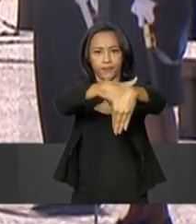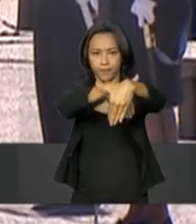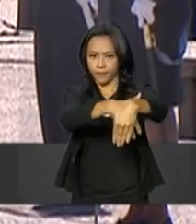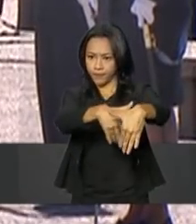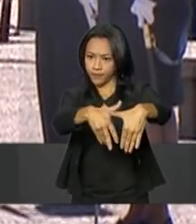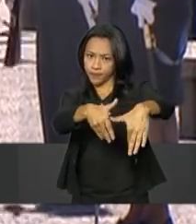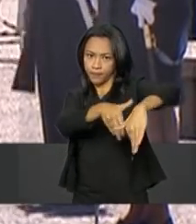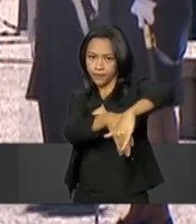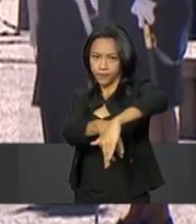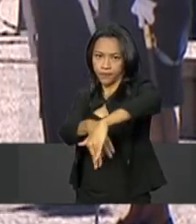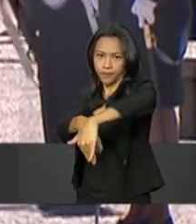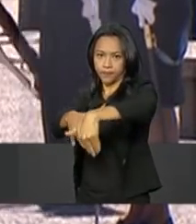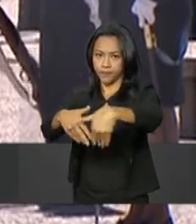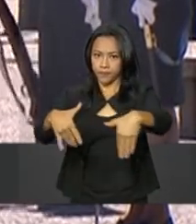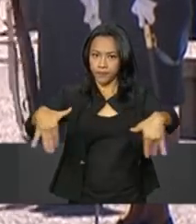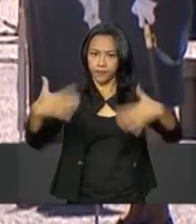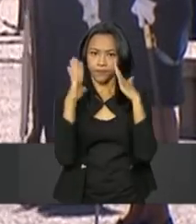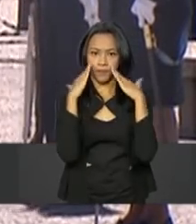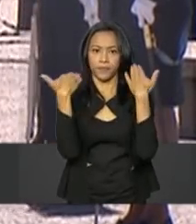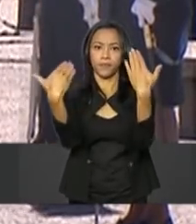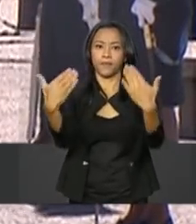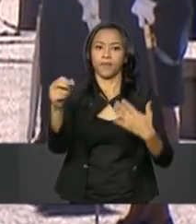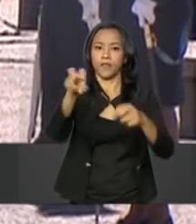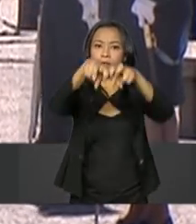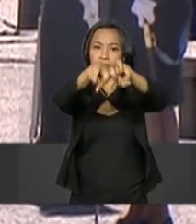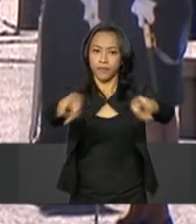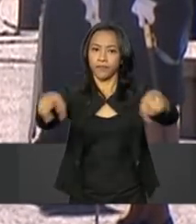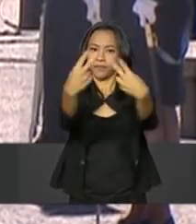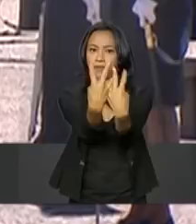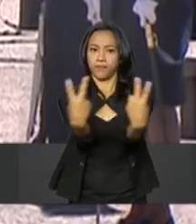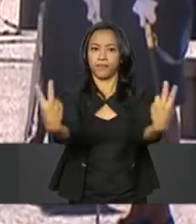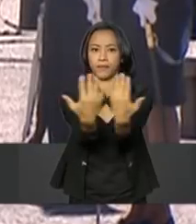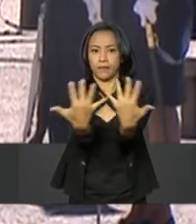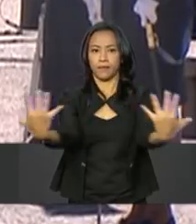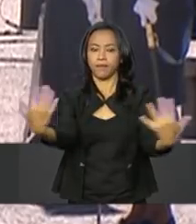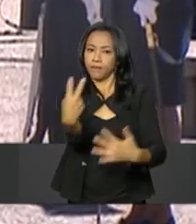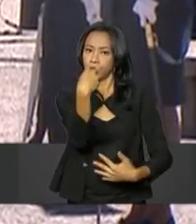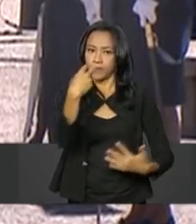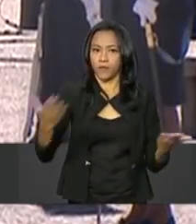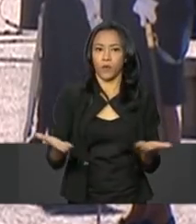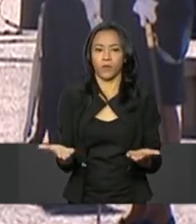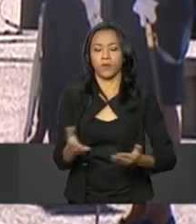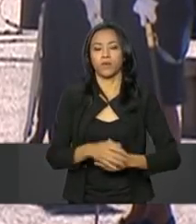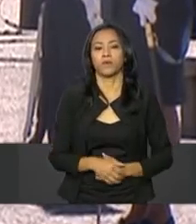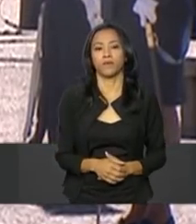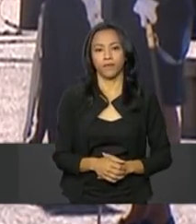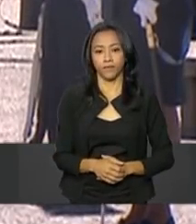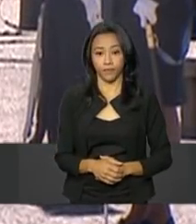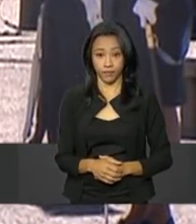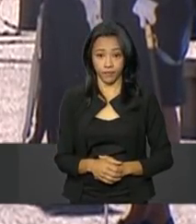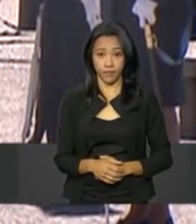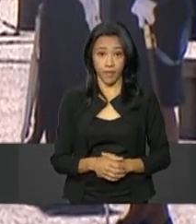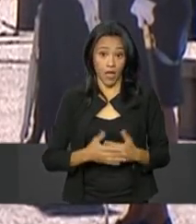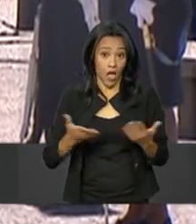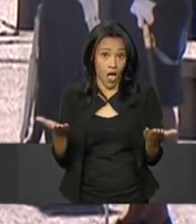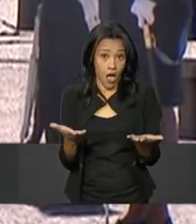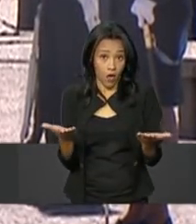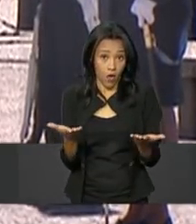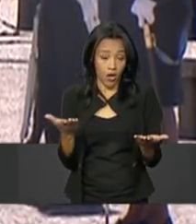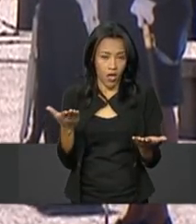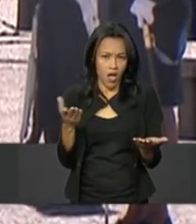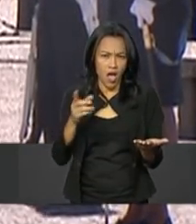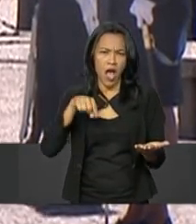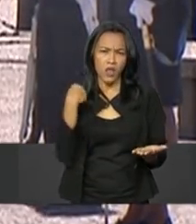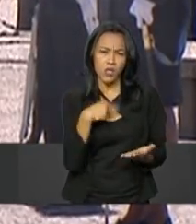desfilará em continência a autoridade que está presidindo a nossa cerimônia no dia de hoje. Agora, a nossa bandeira, uma